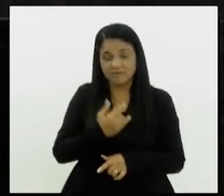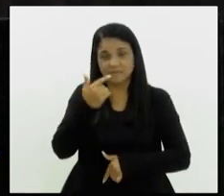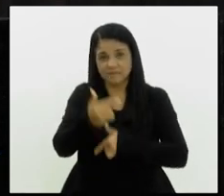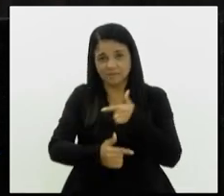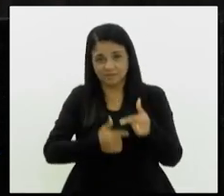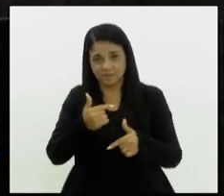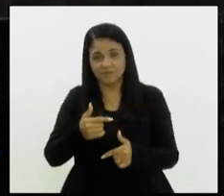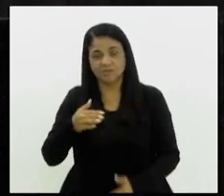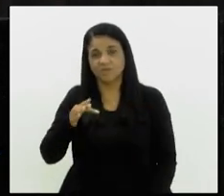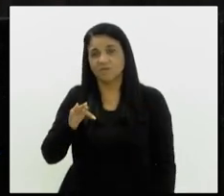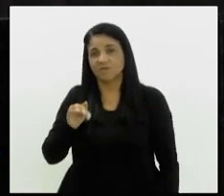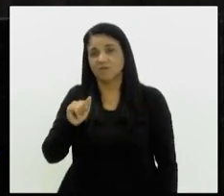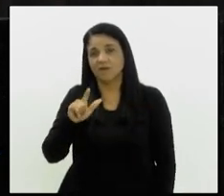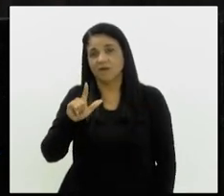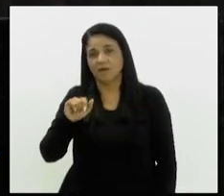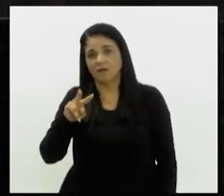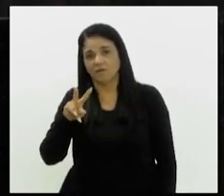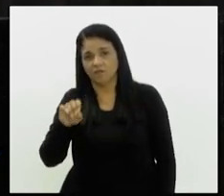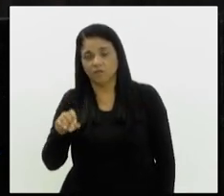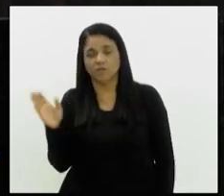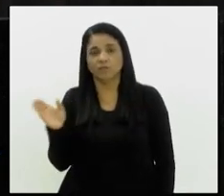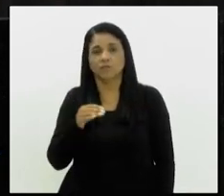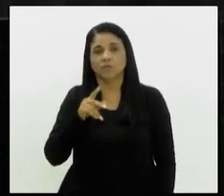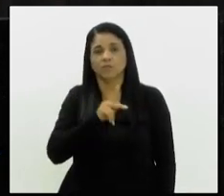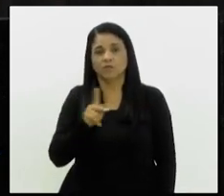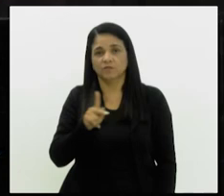Flávio Serafim, professor Josemar,